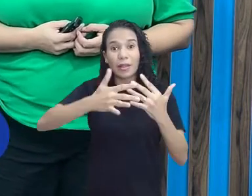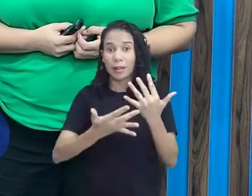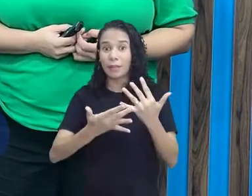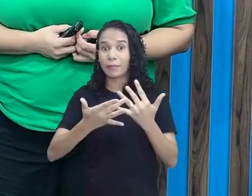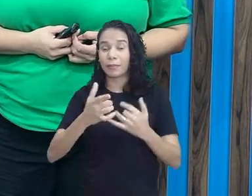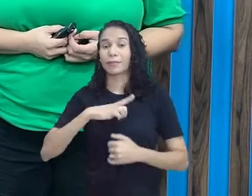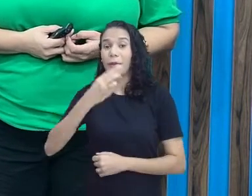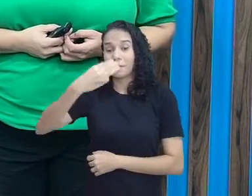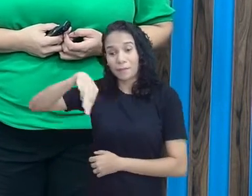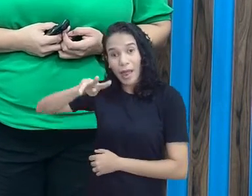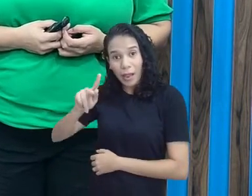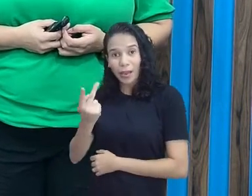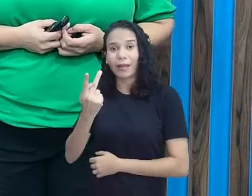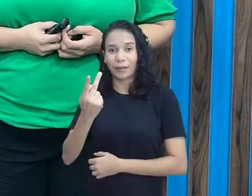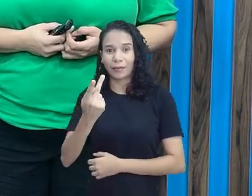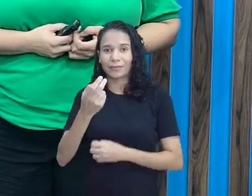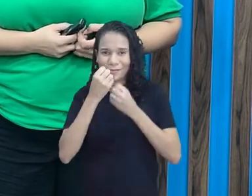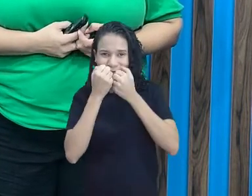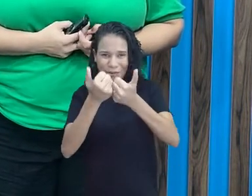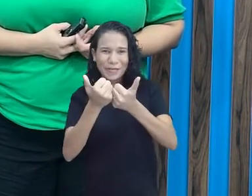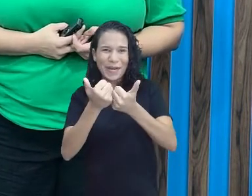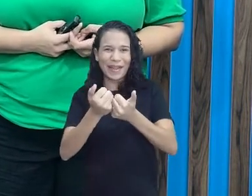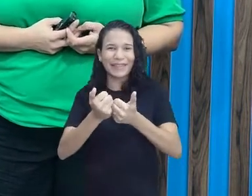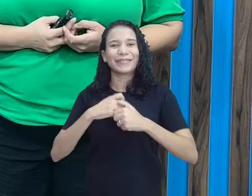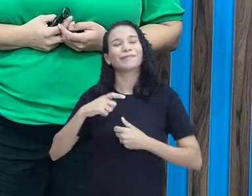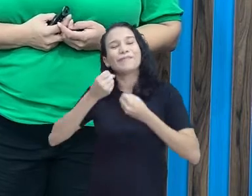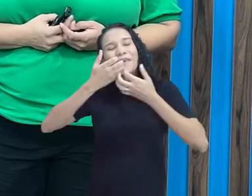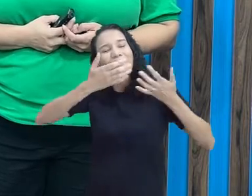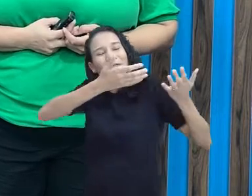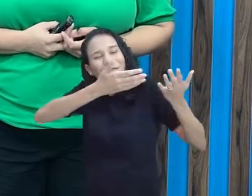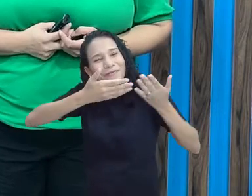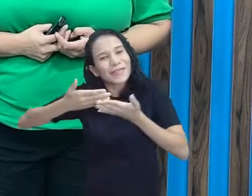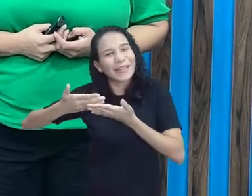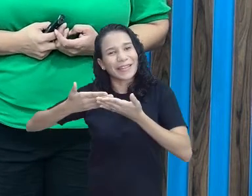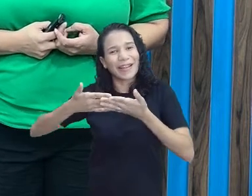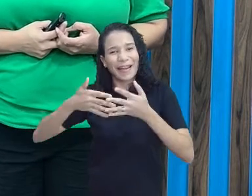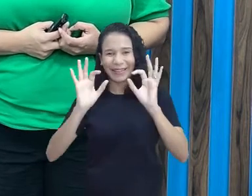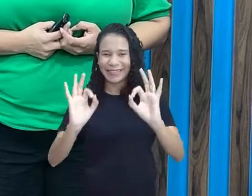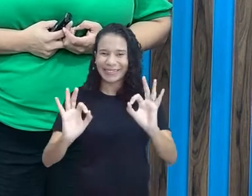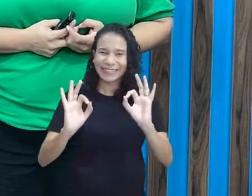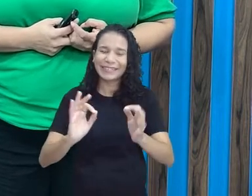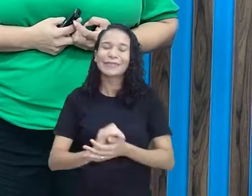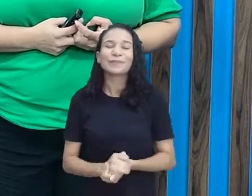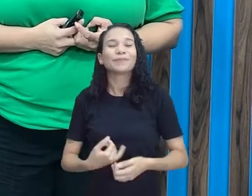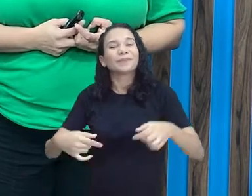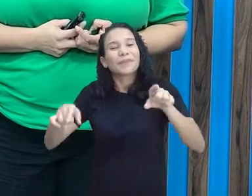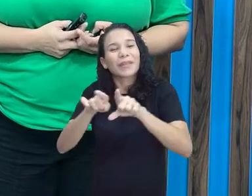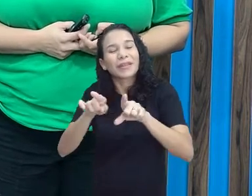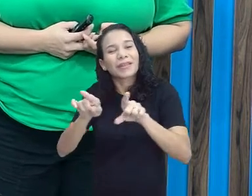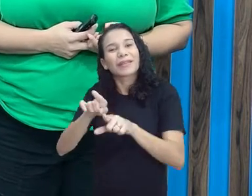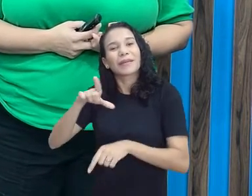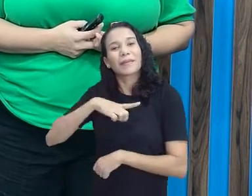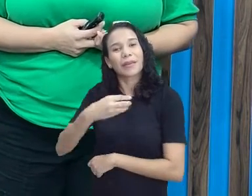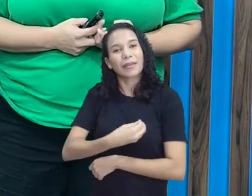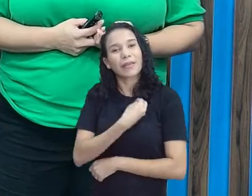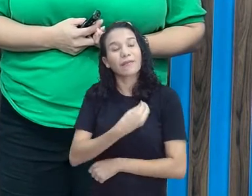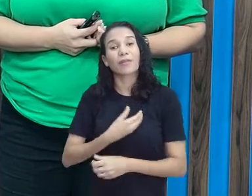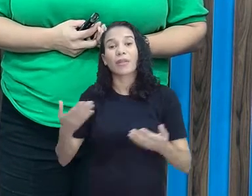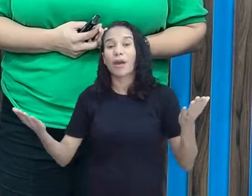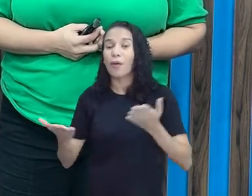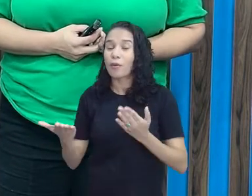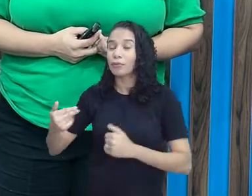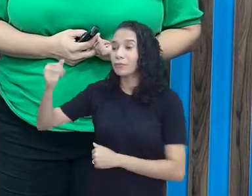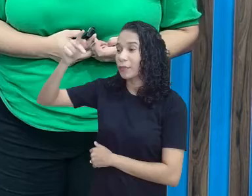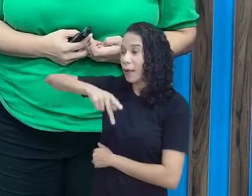Libras, Helena. Tudo bem, Helena? Seja muito bem-vinda. E também estou acompanhada pela nossa